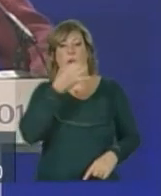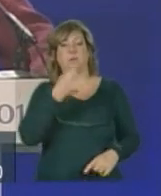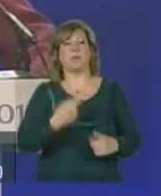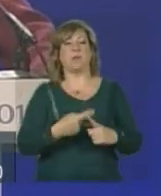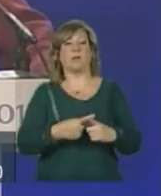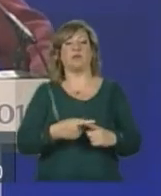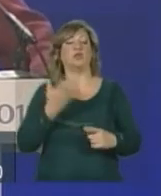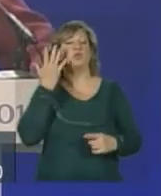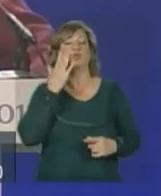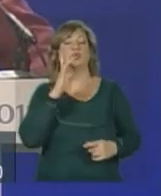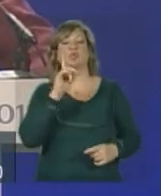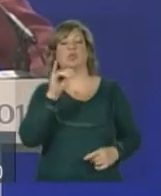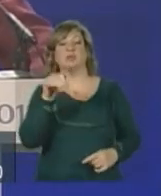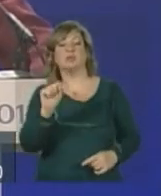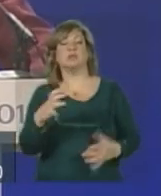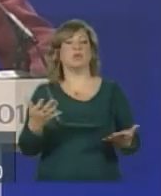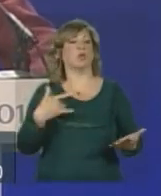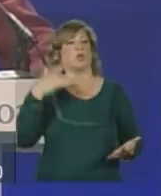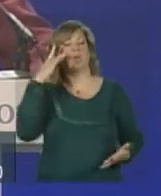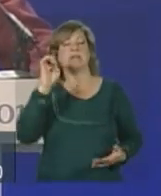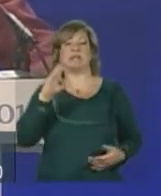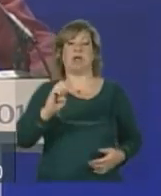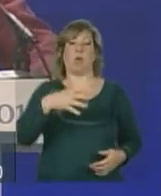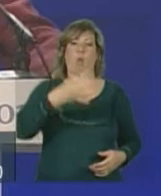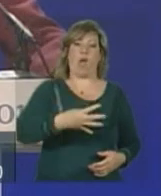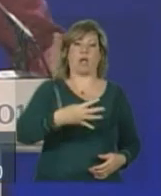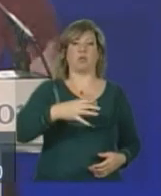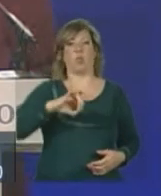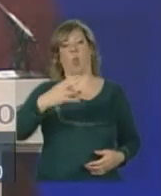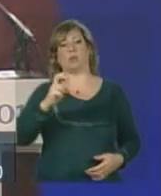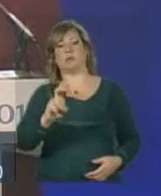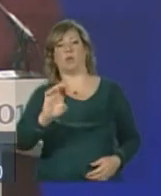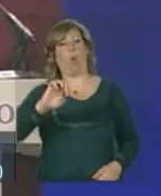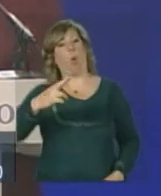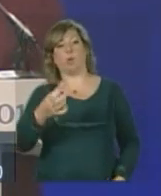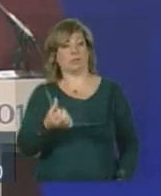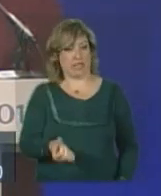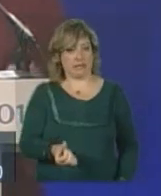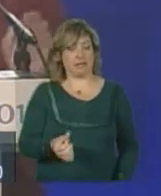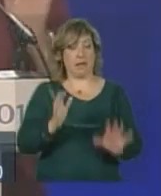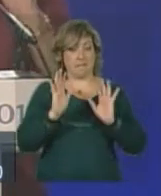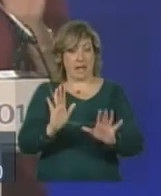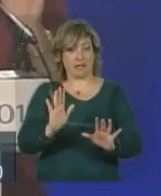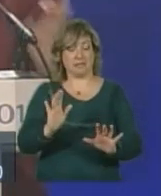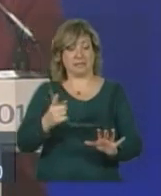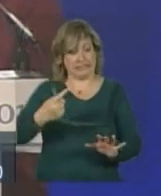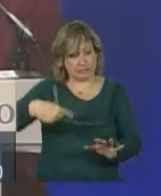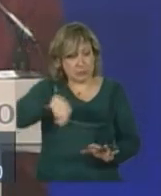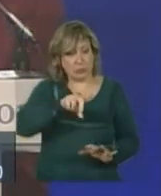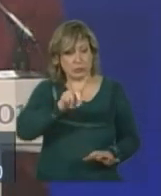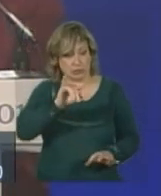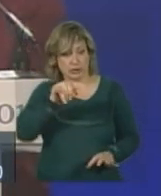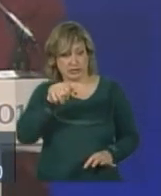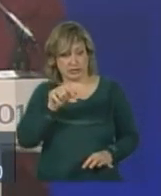nos dias, eu não sei precisamente se é o 4 ou 5 ou 6, nos dias